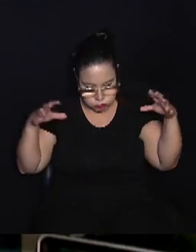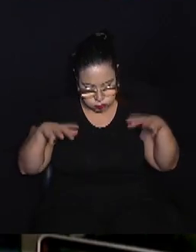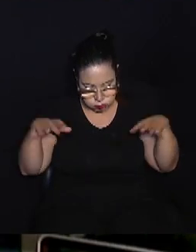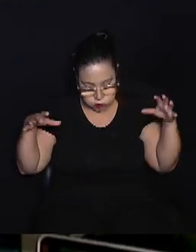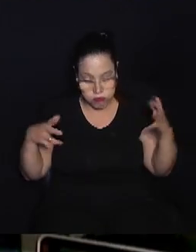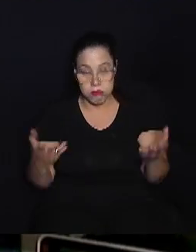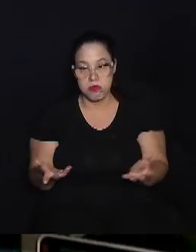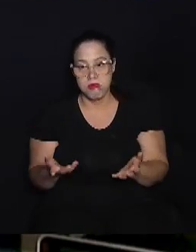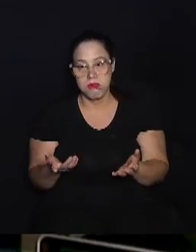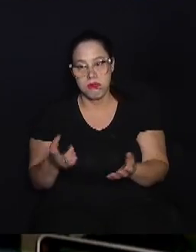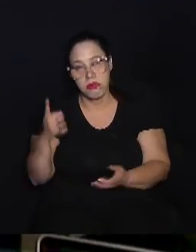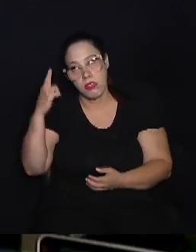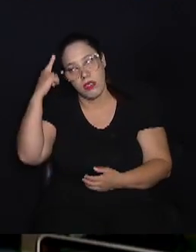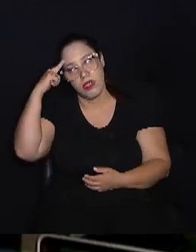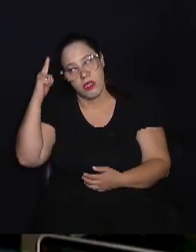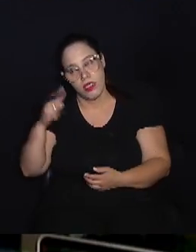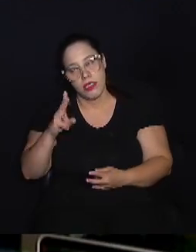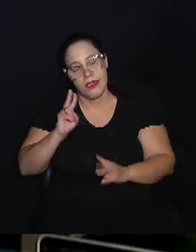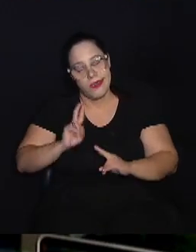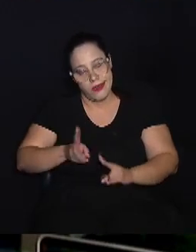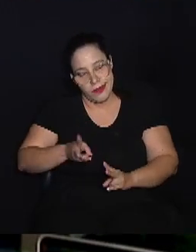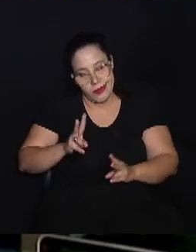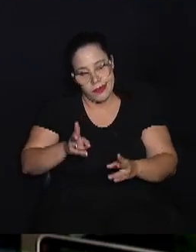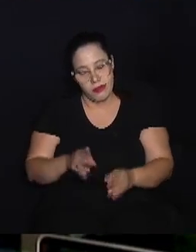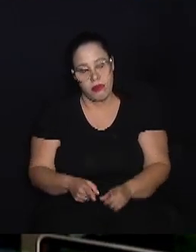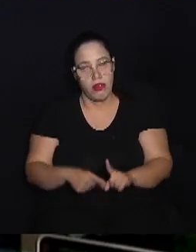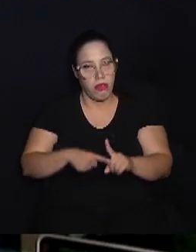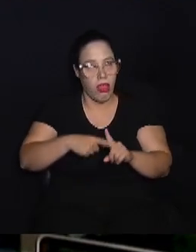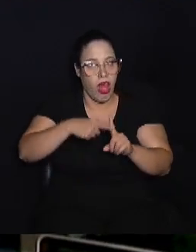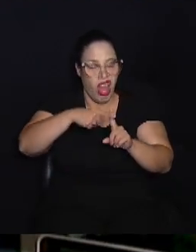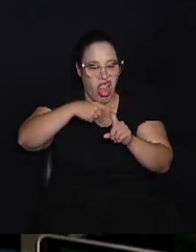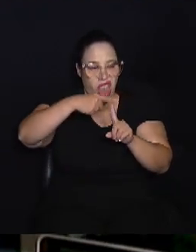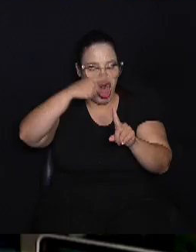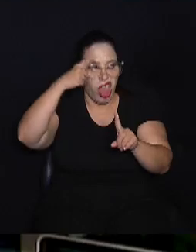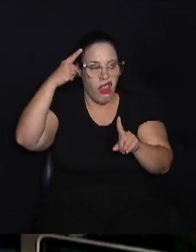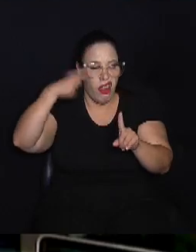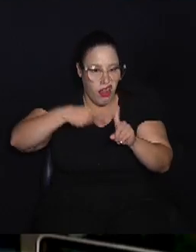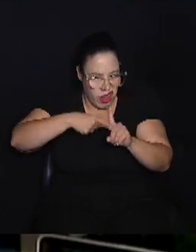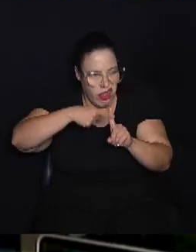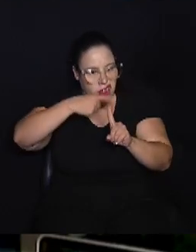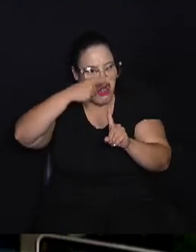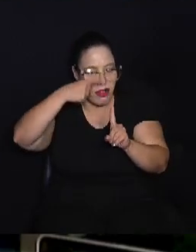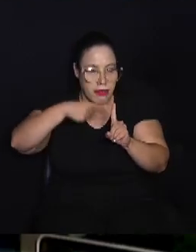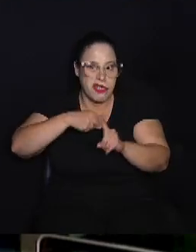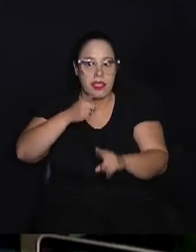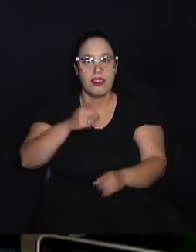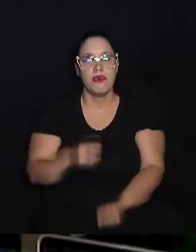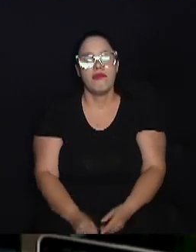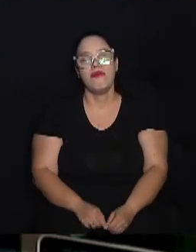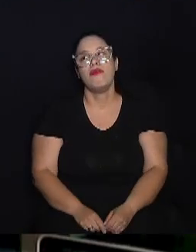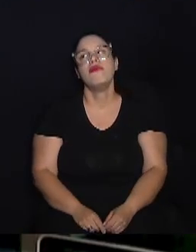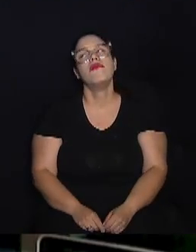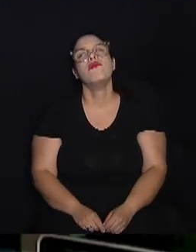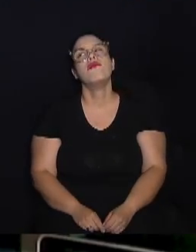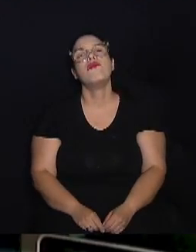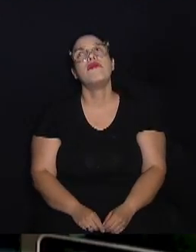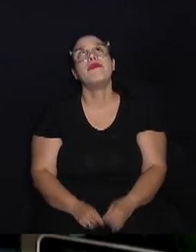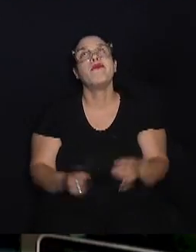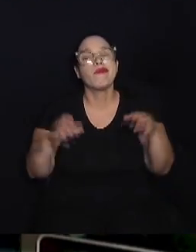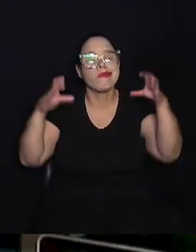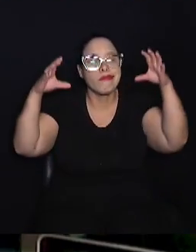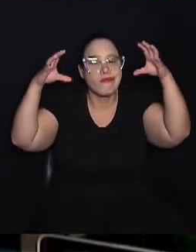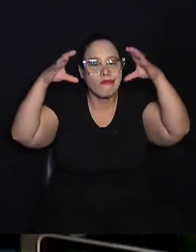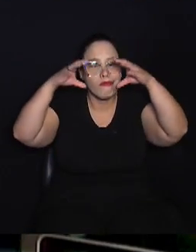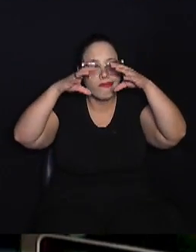expressivo de dias consecutivos com temperaturas muito altas e com ausência total de nebulosidade